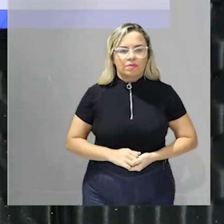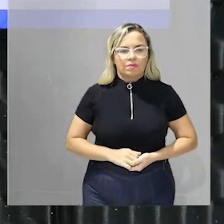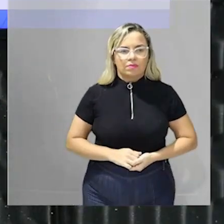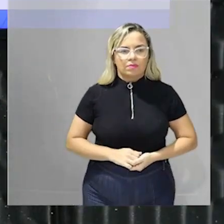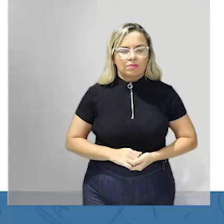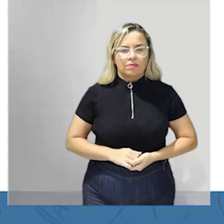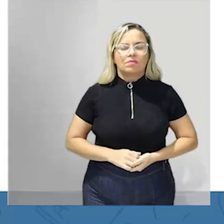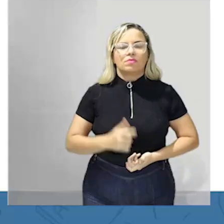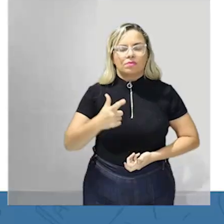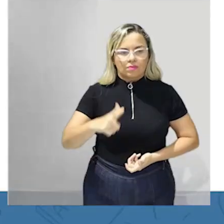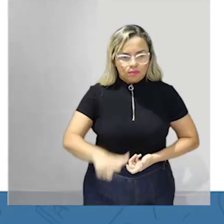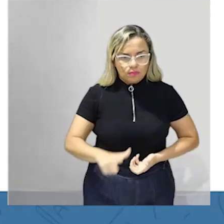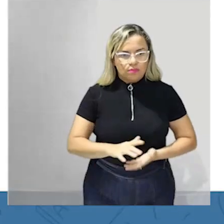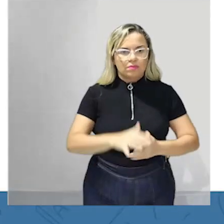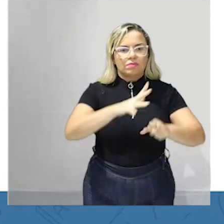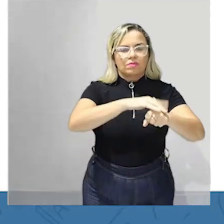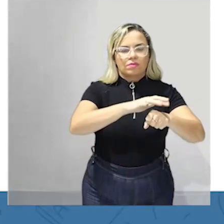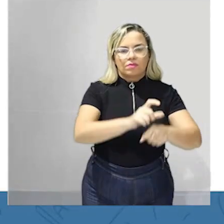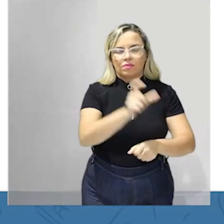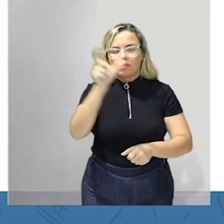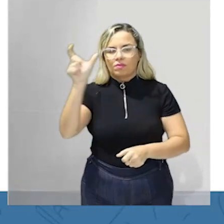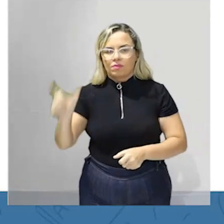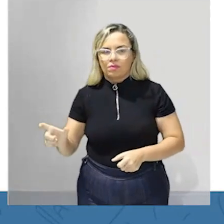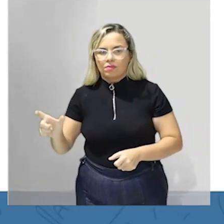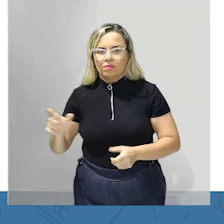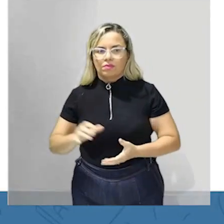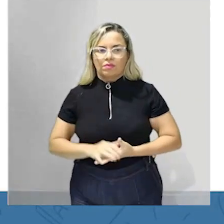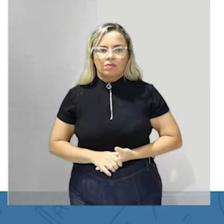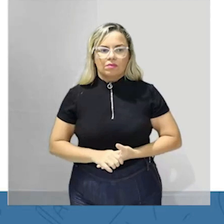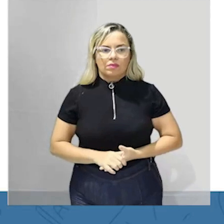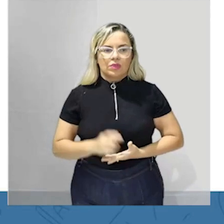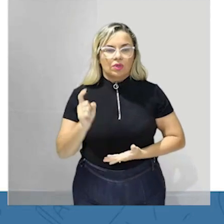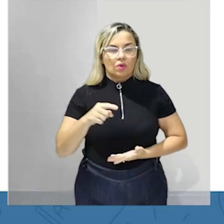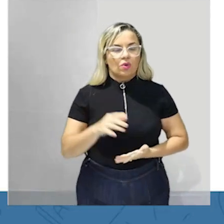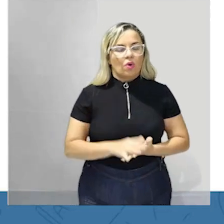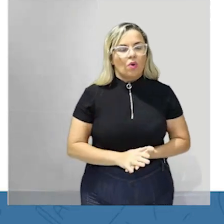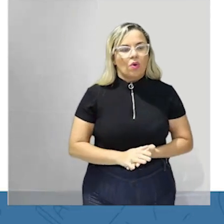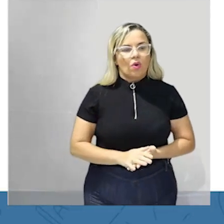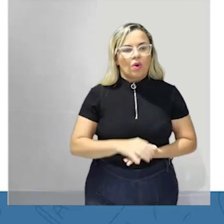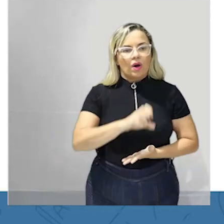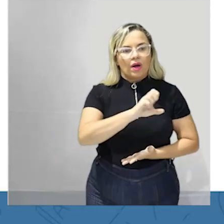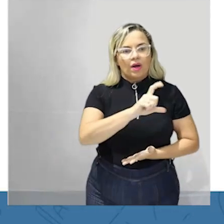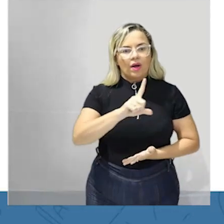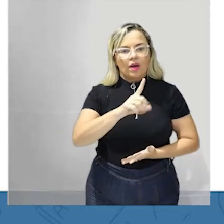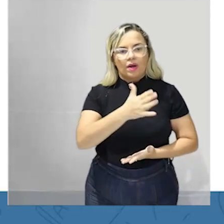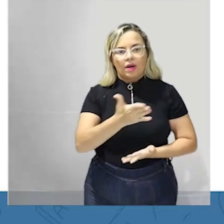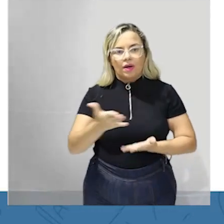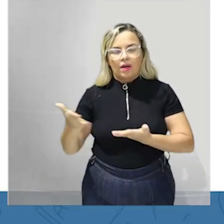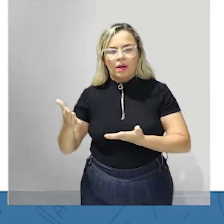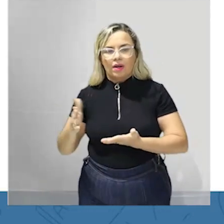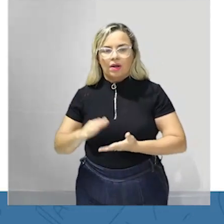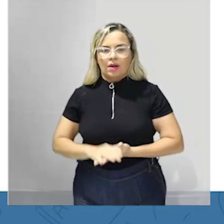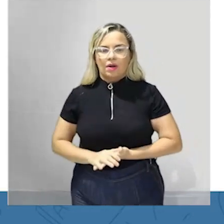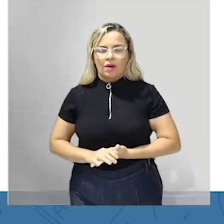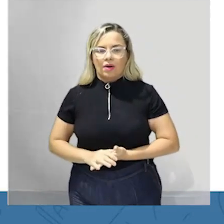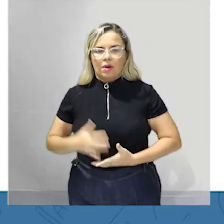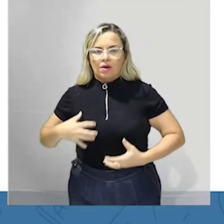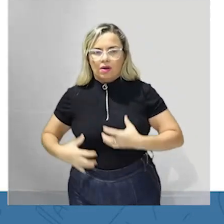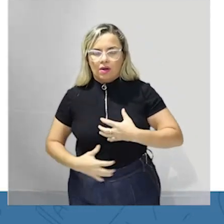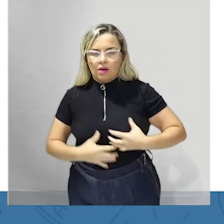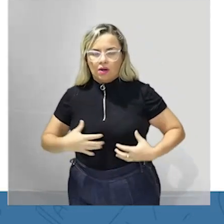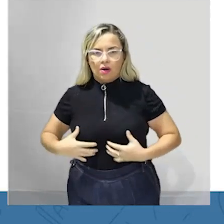el cólera, doença, com el, tá? Cólera, raiva, se utiliza